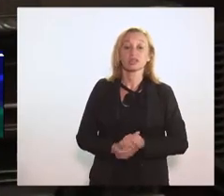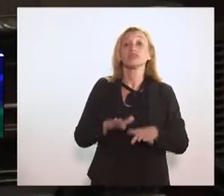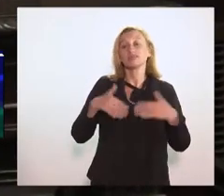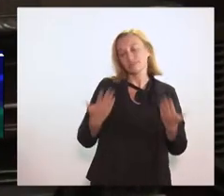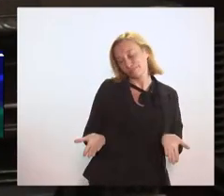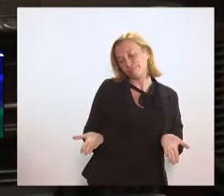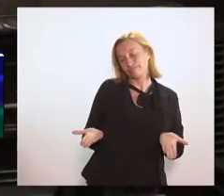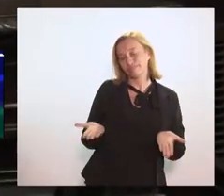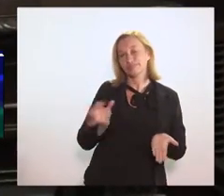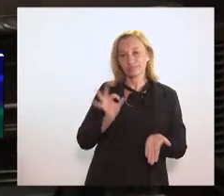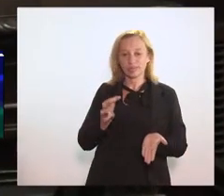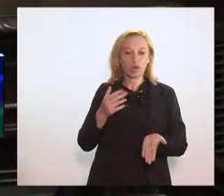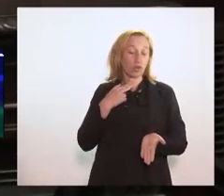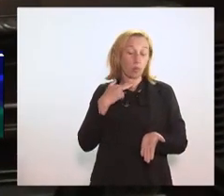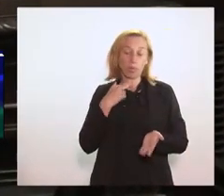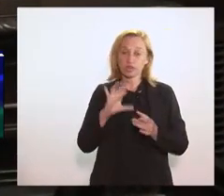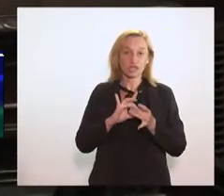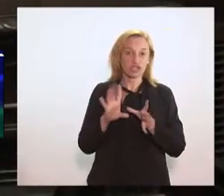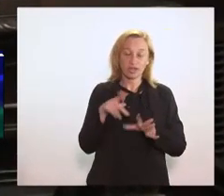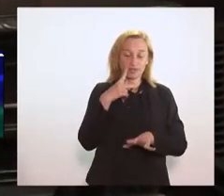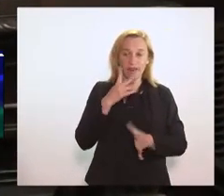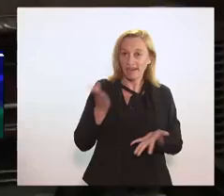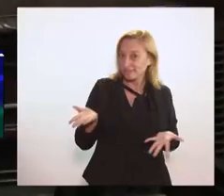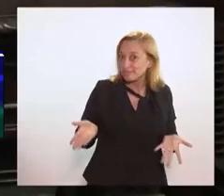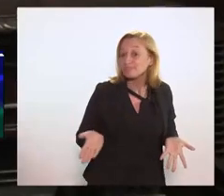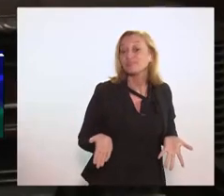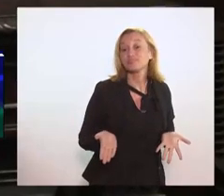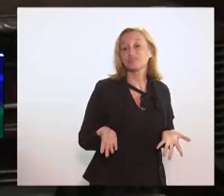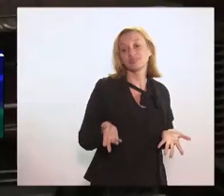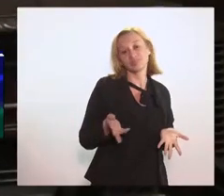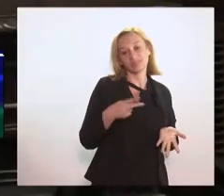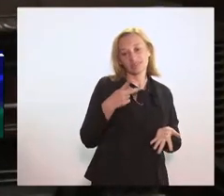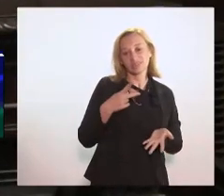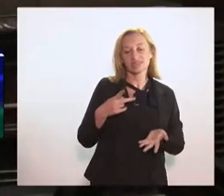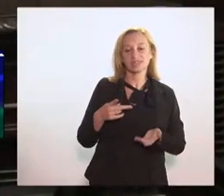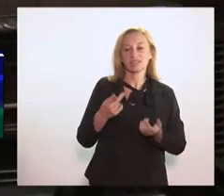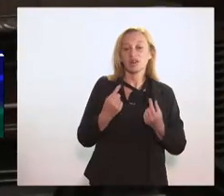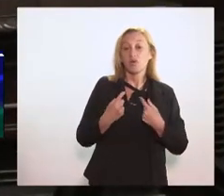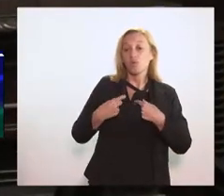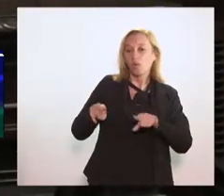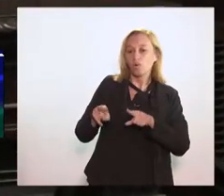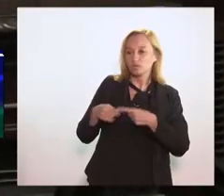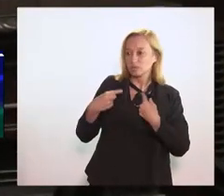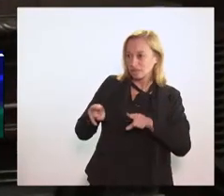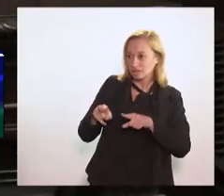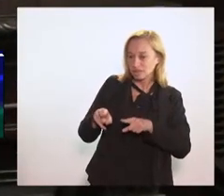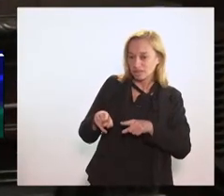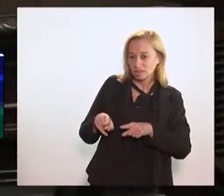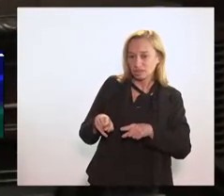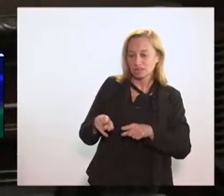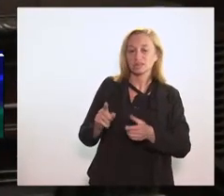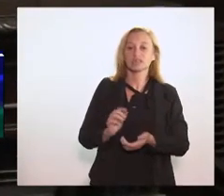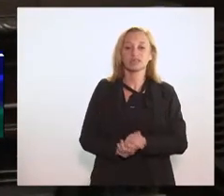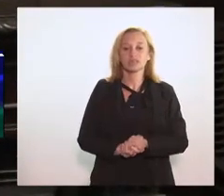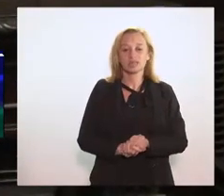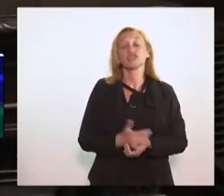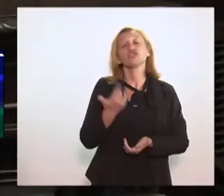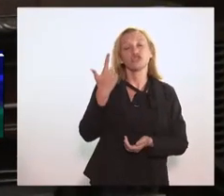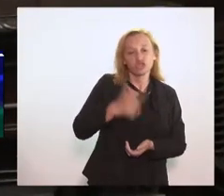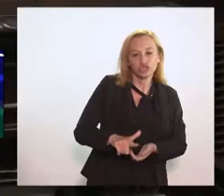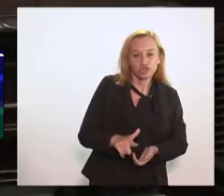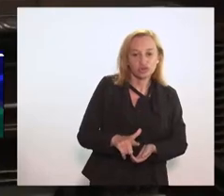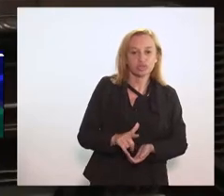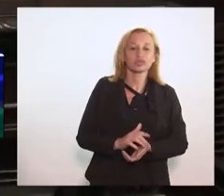por óbvio, eu não posso deixar de me manifestar no que diz respeito aos ataques infundados e covardes, mais uma